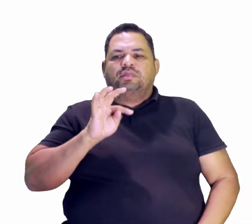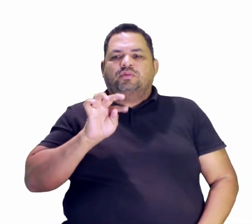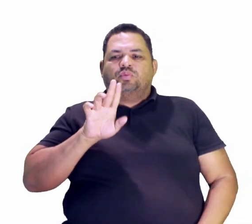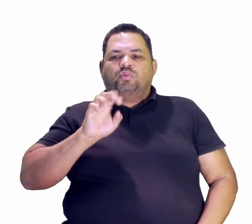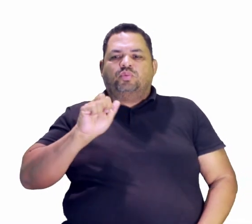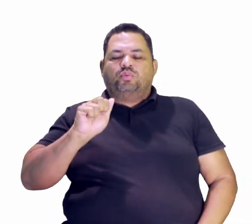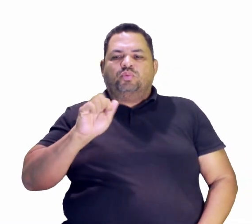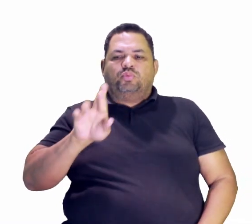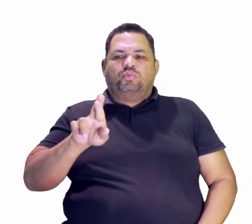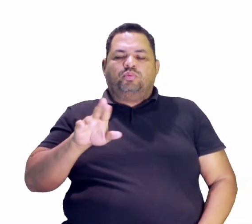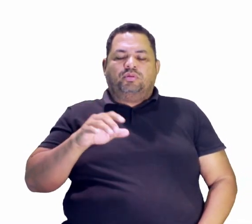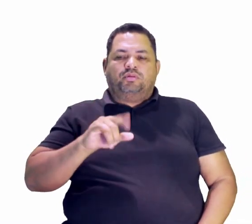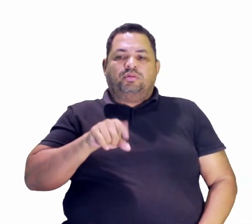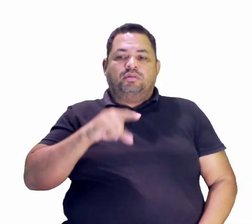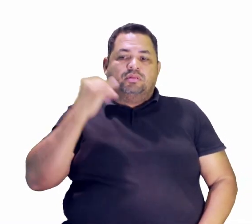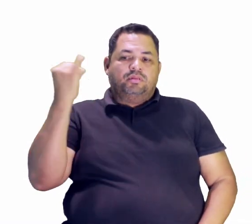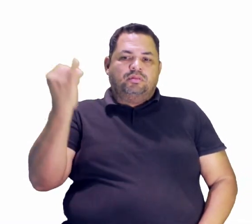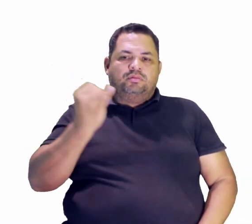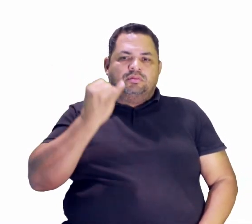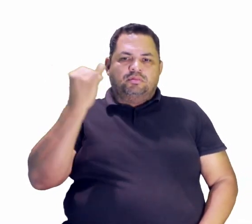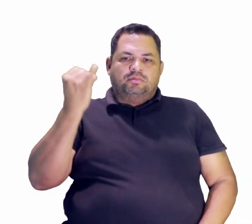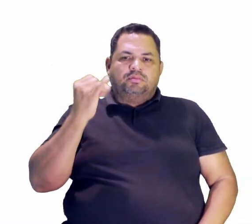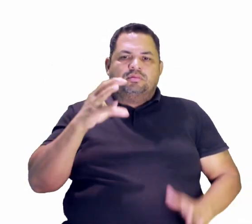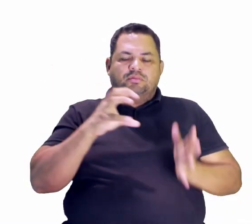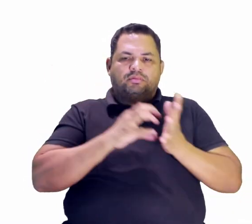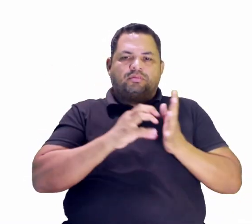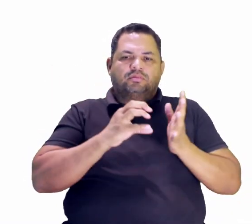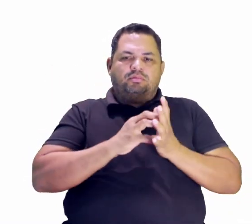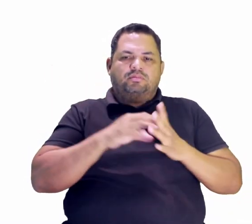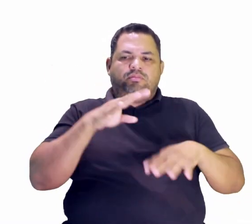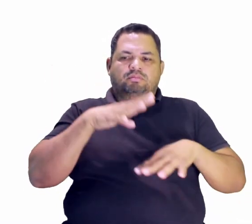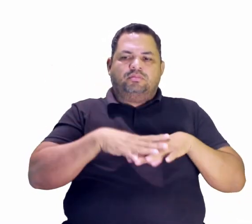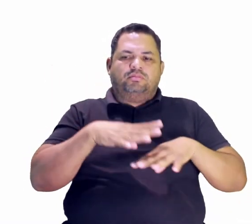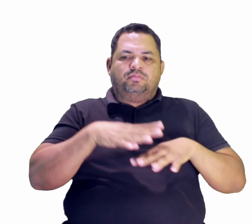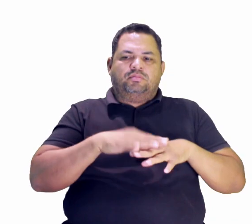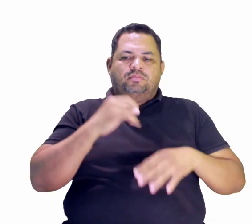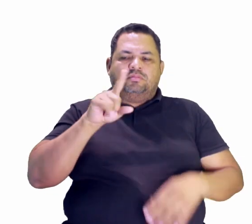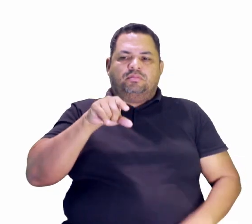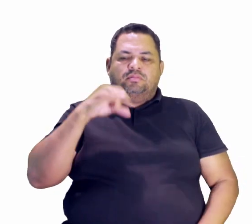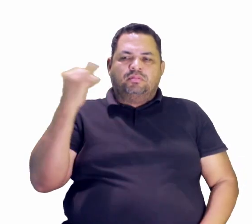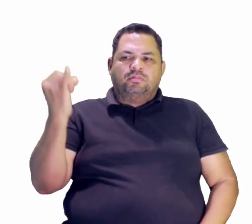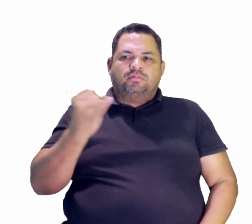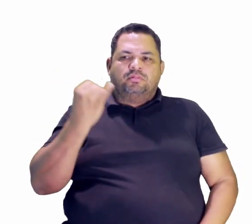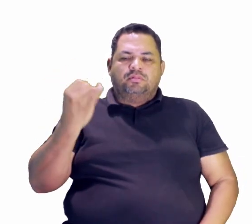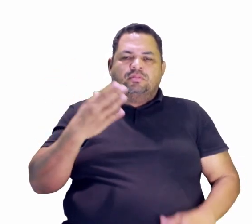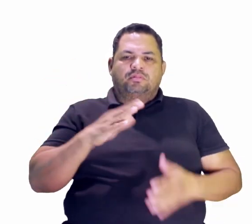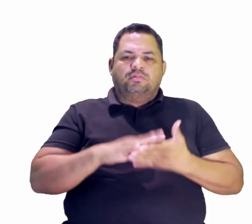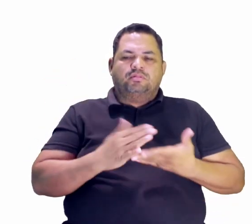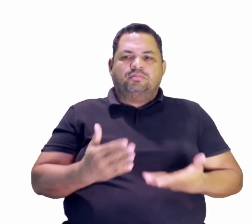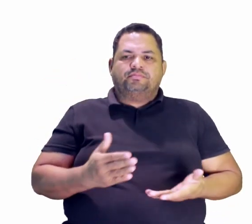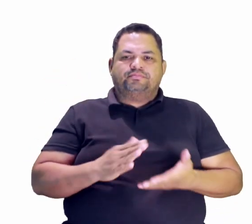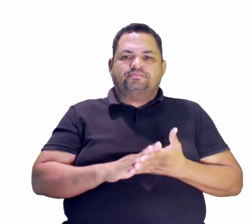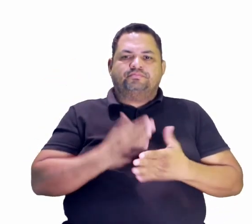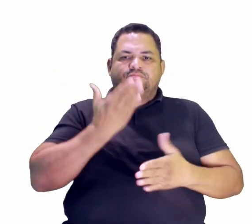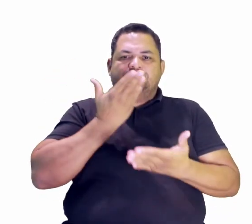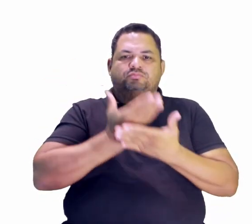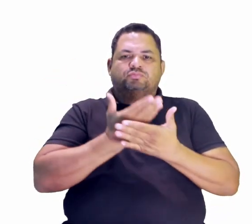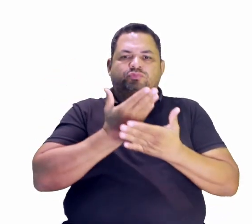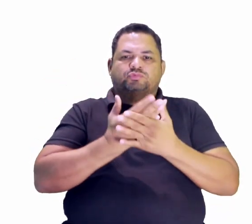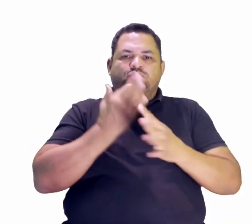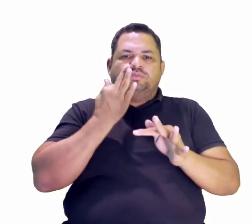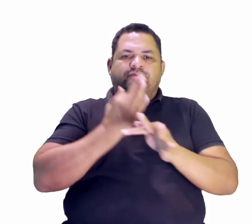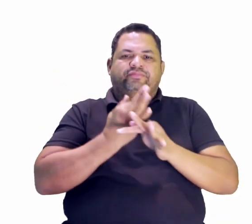ele é muito importante. Ele é um símbolo matemático, mas ele é muito importante para trabalhar com as grandezas vetoriais do estudo da